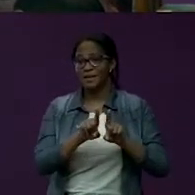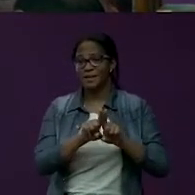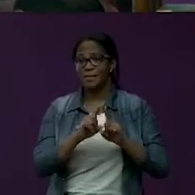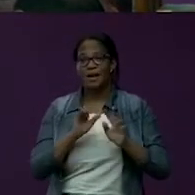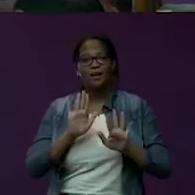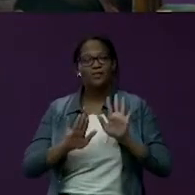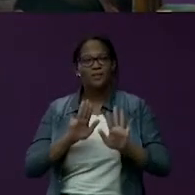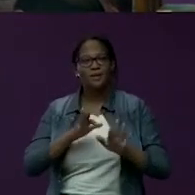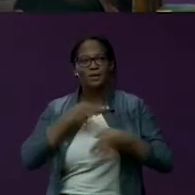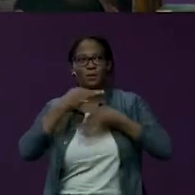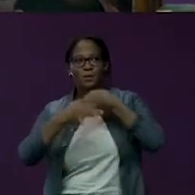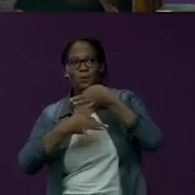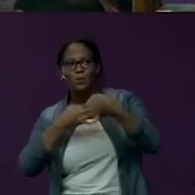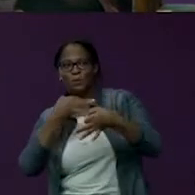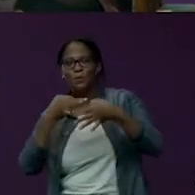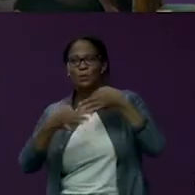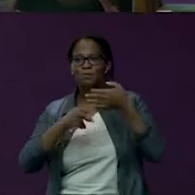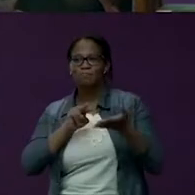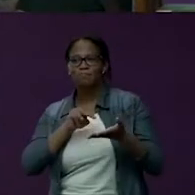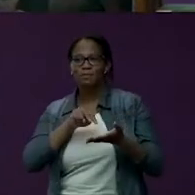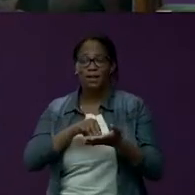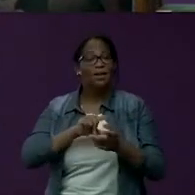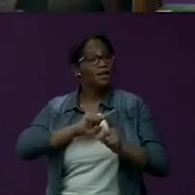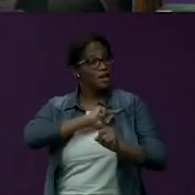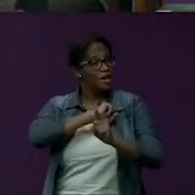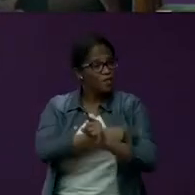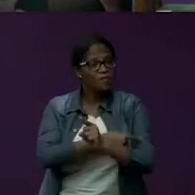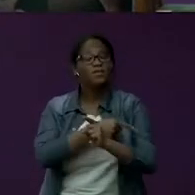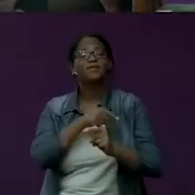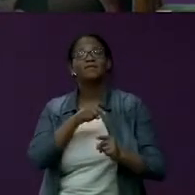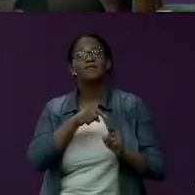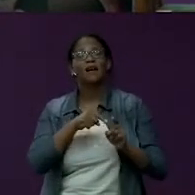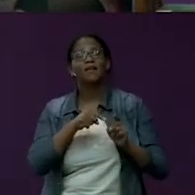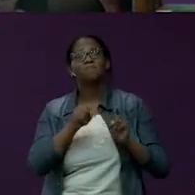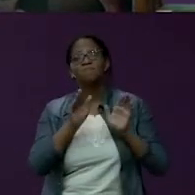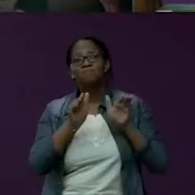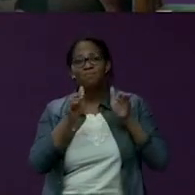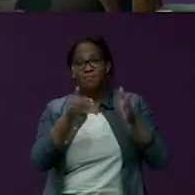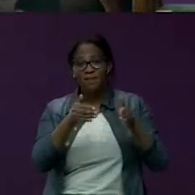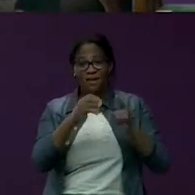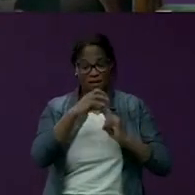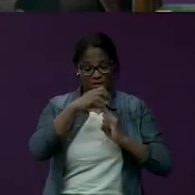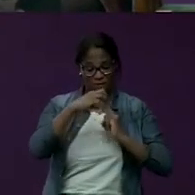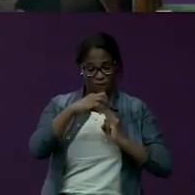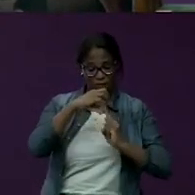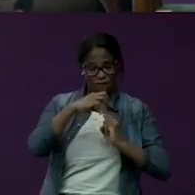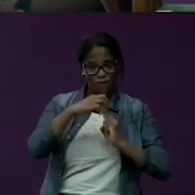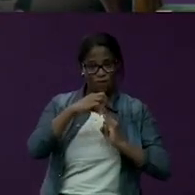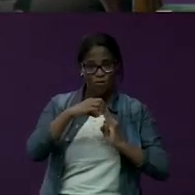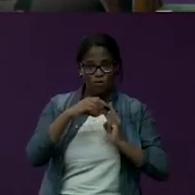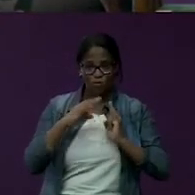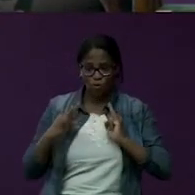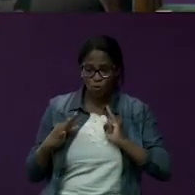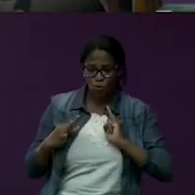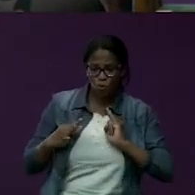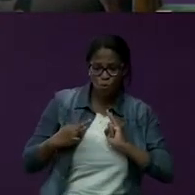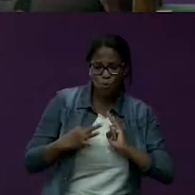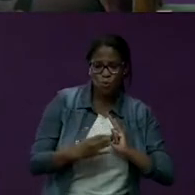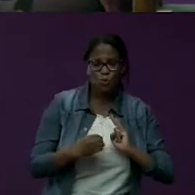me coloco e reforçar muito esse aspecto da instituição como um todo, dessa